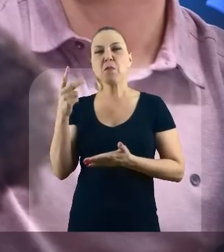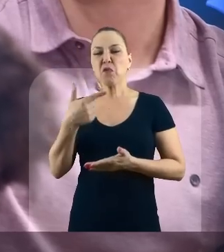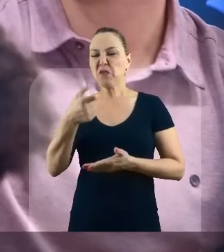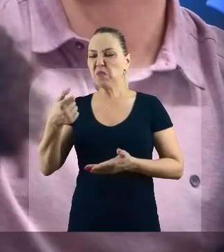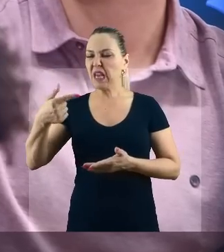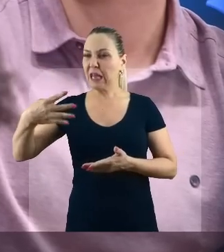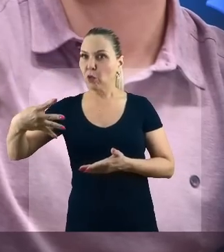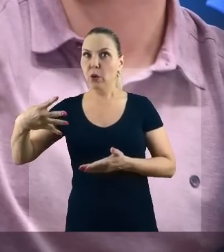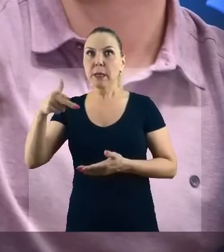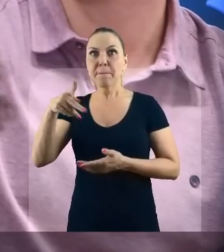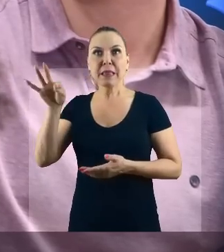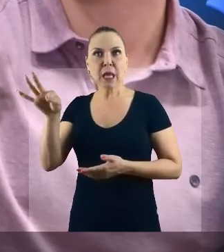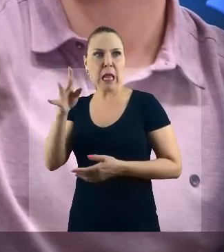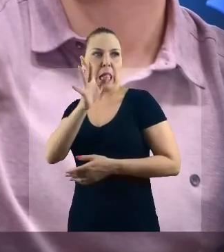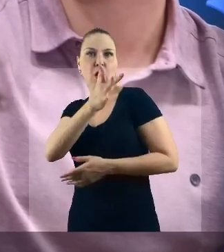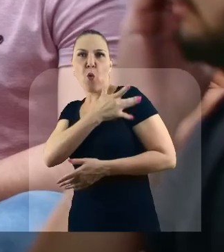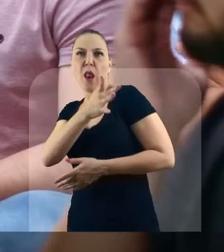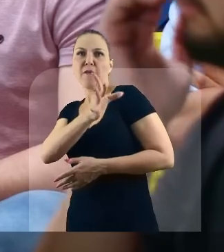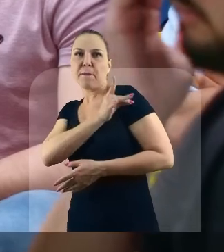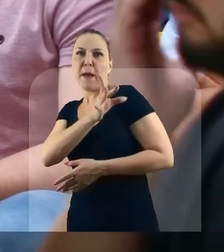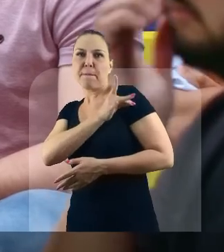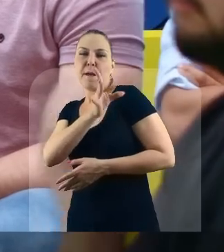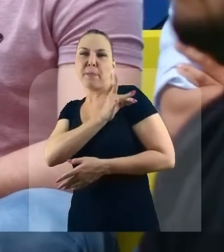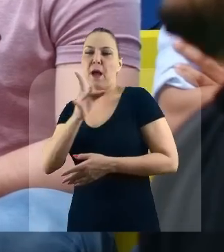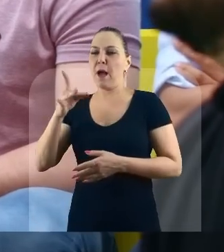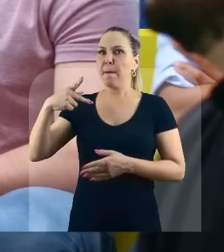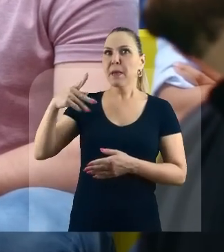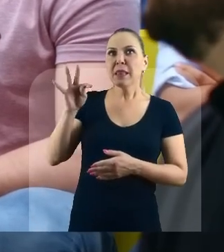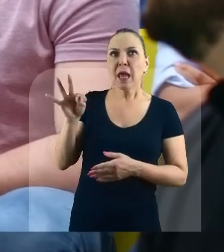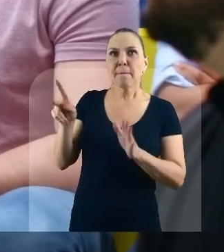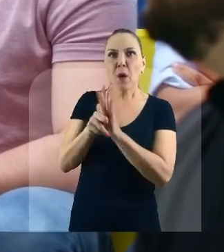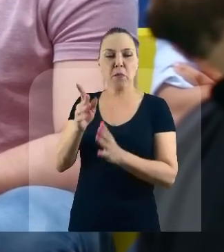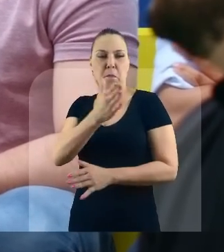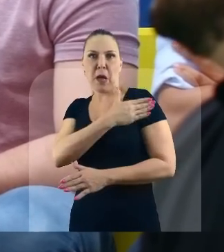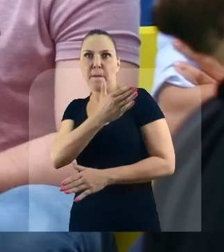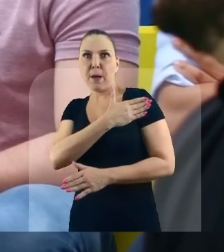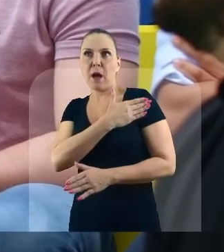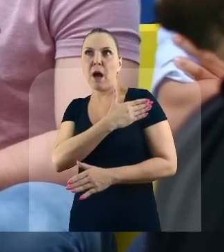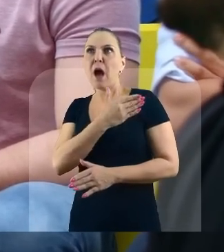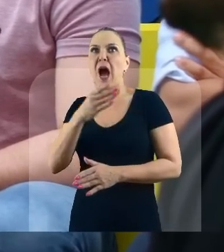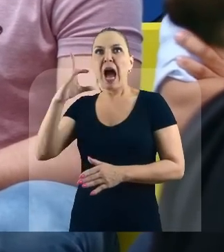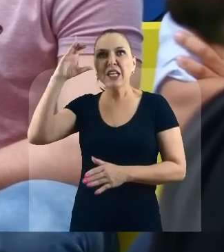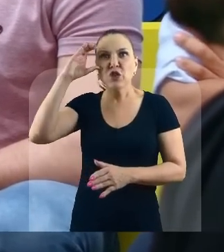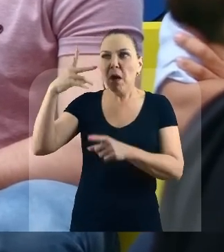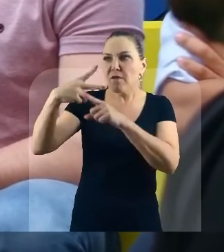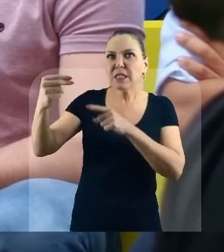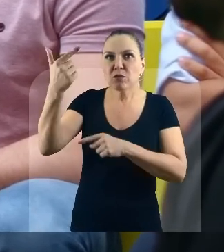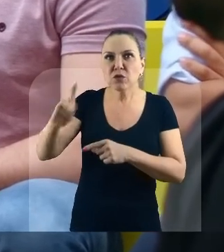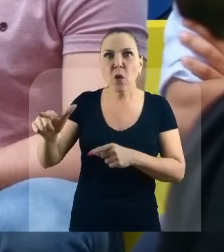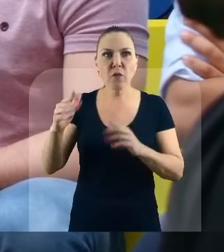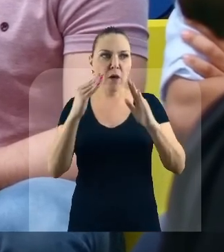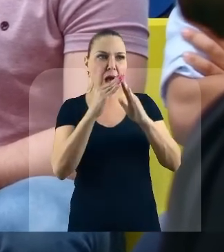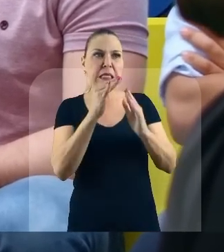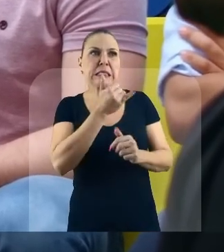do PT na gente na sala de aula estudando. E eu chegava em casa, via, depois da Dilma ser reeleita, via meus pais em luto, chegava